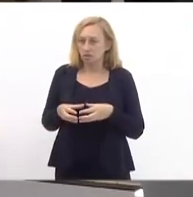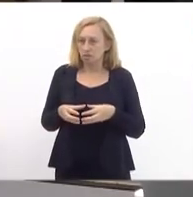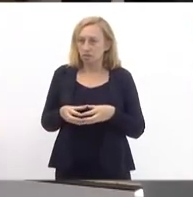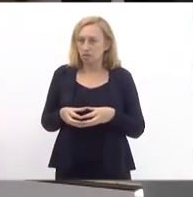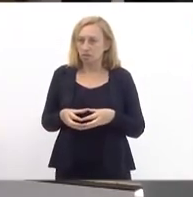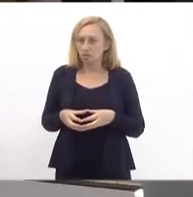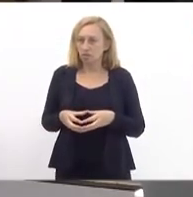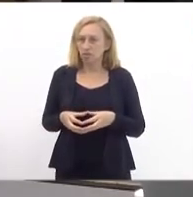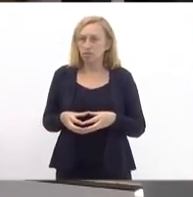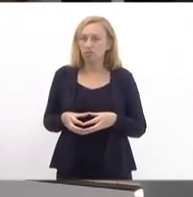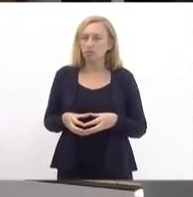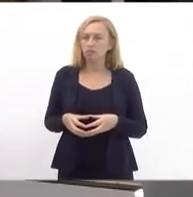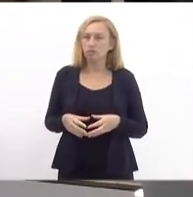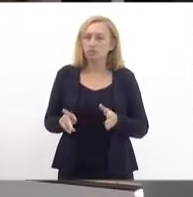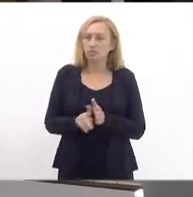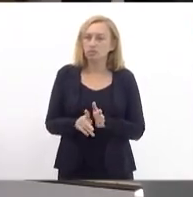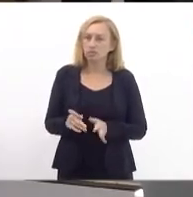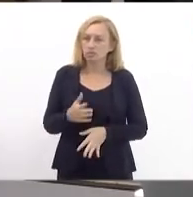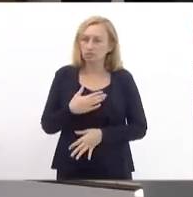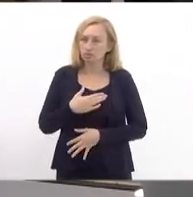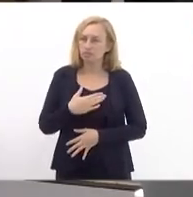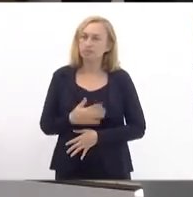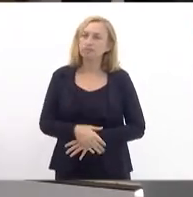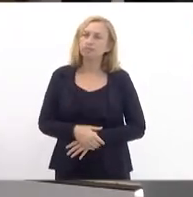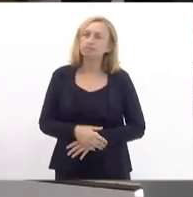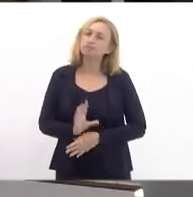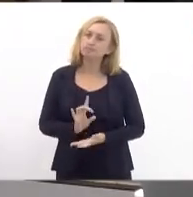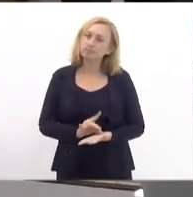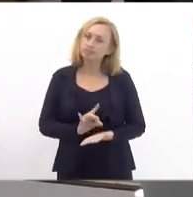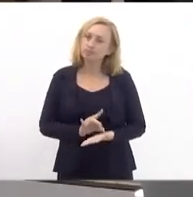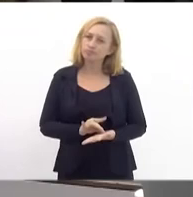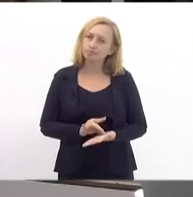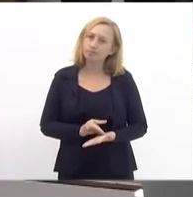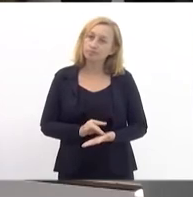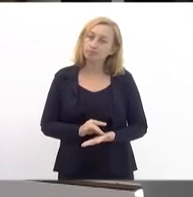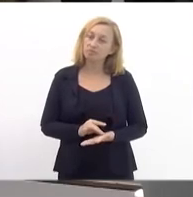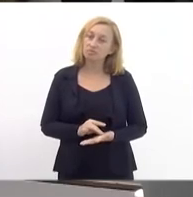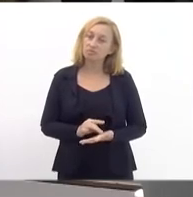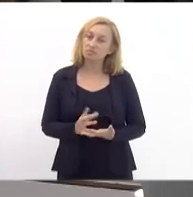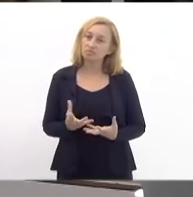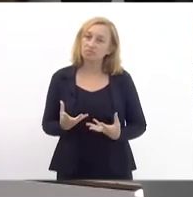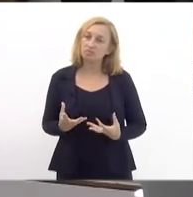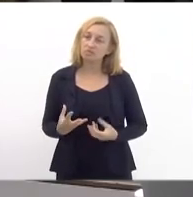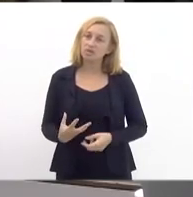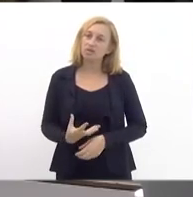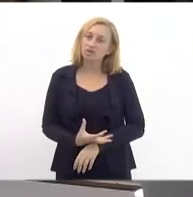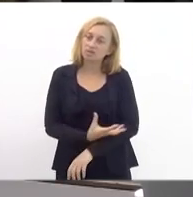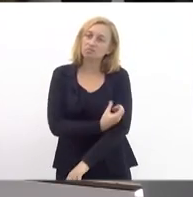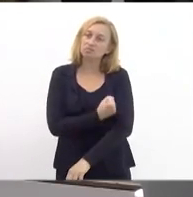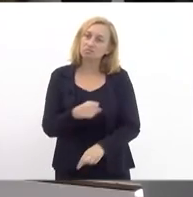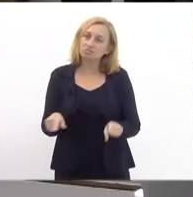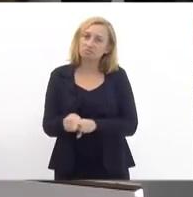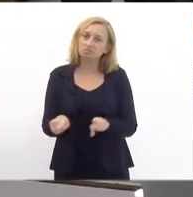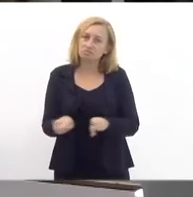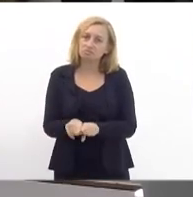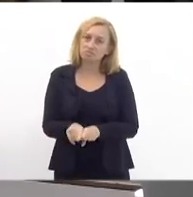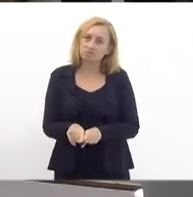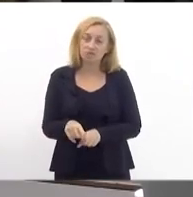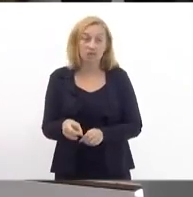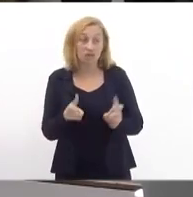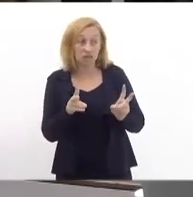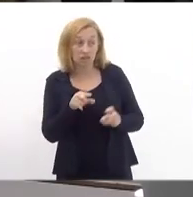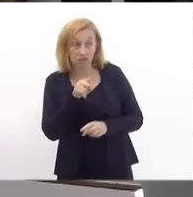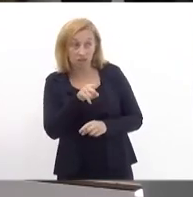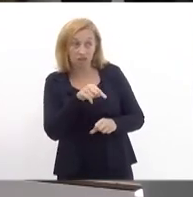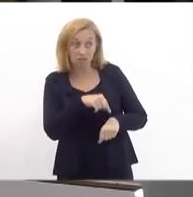parte de operacional. E, realmente, eu fico muito comovido também, né? Nós, inclusive, naquela sessão